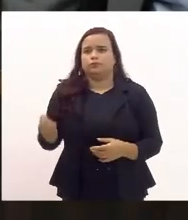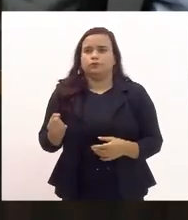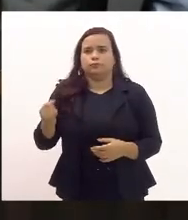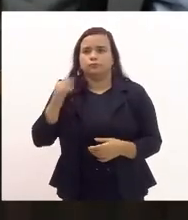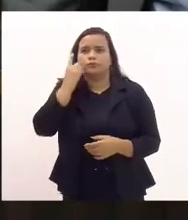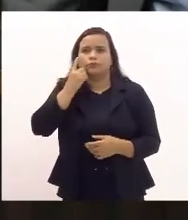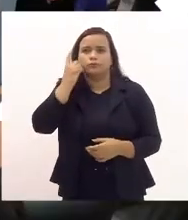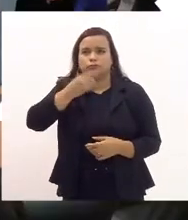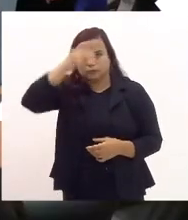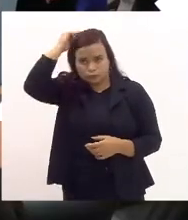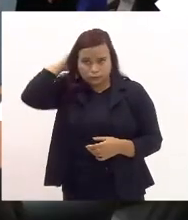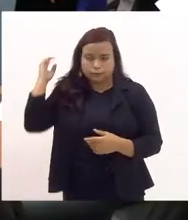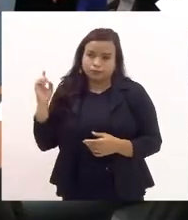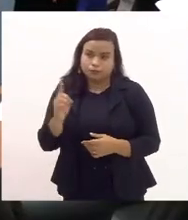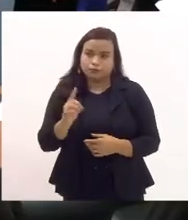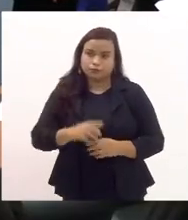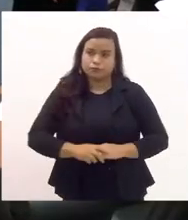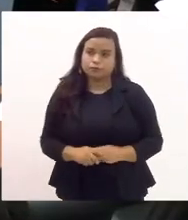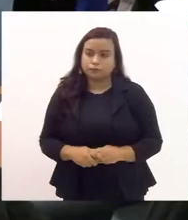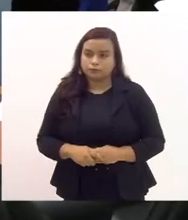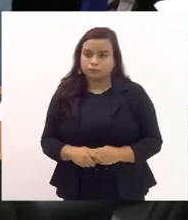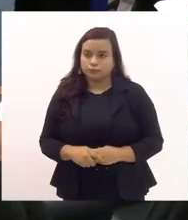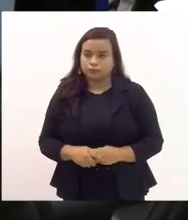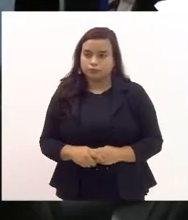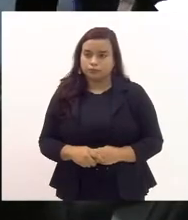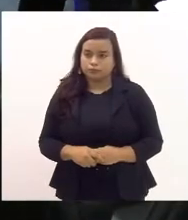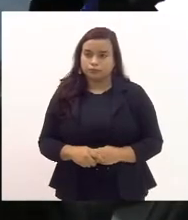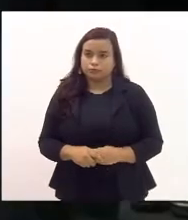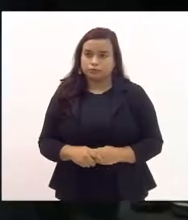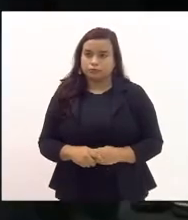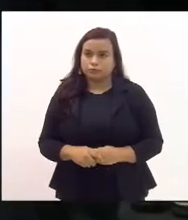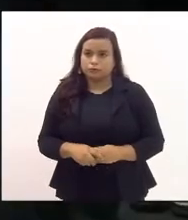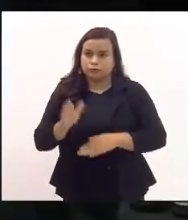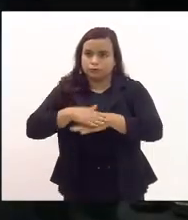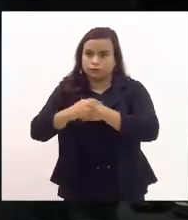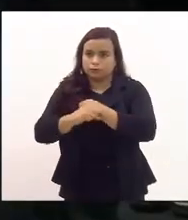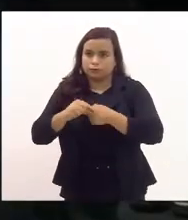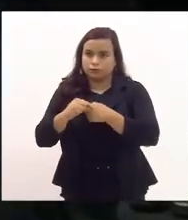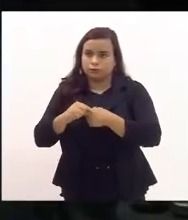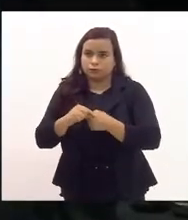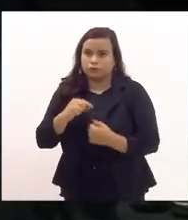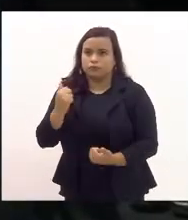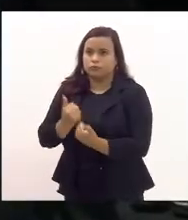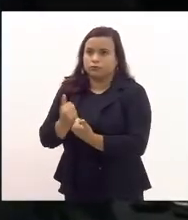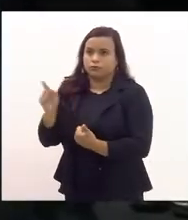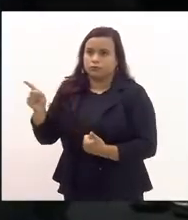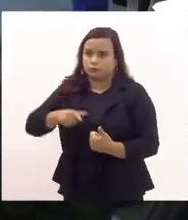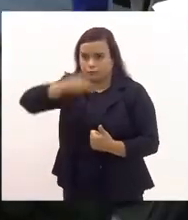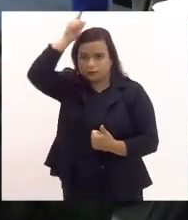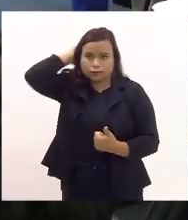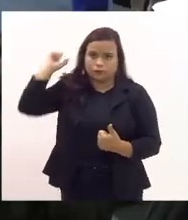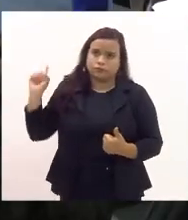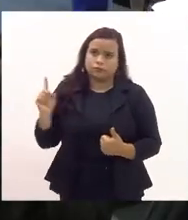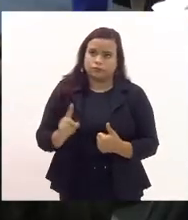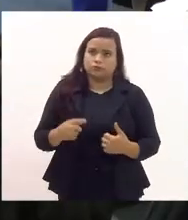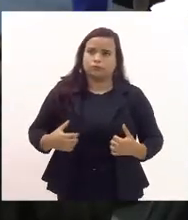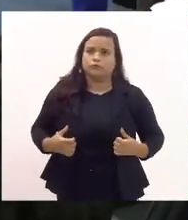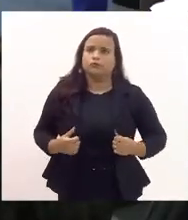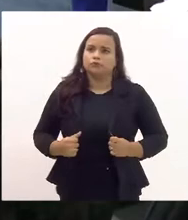Pacheco e eu só estou a presidente deve designar o deputado dos Paulo